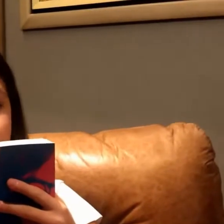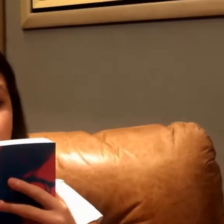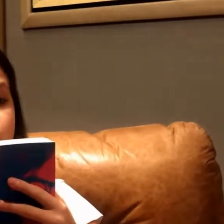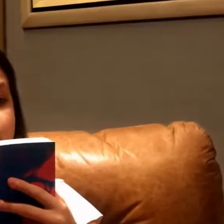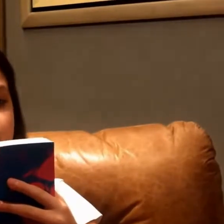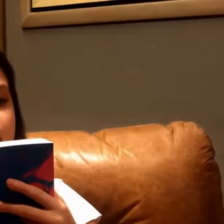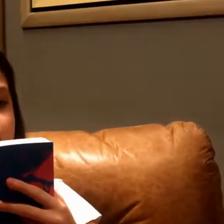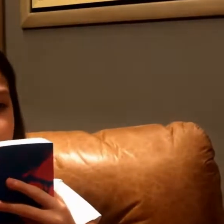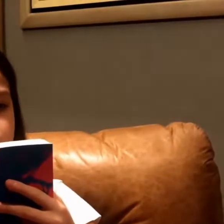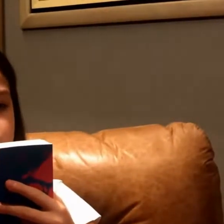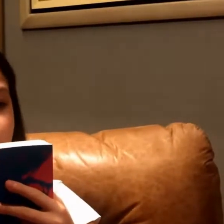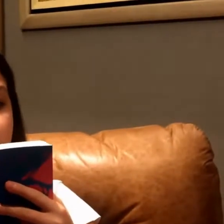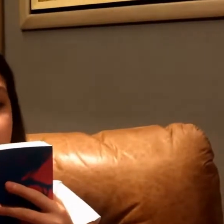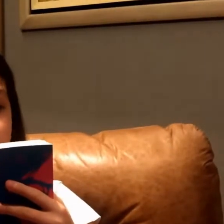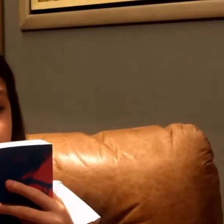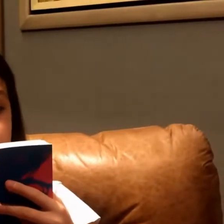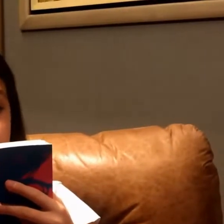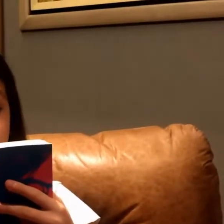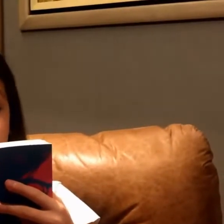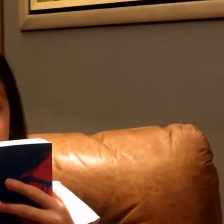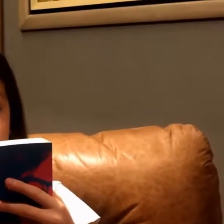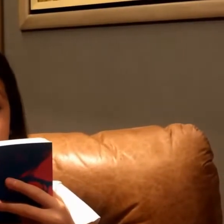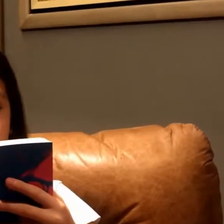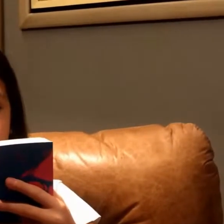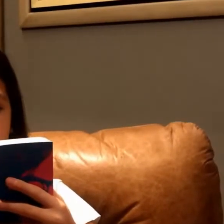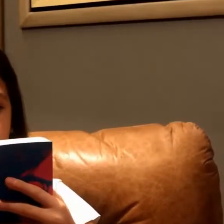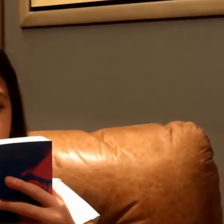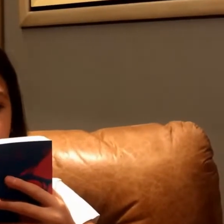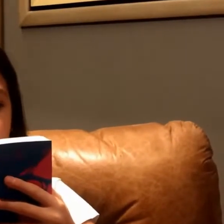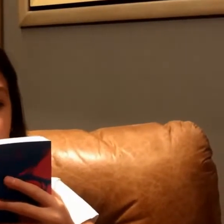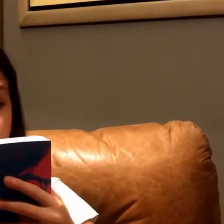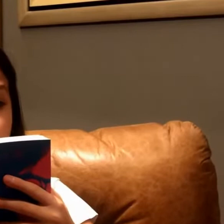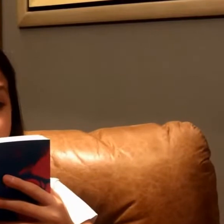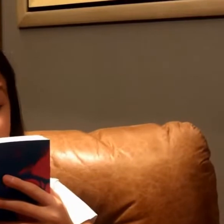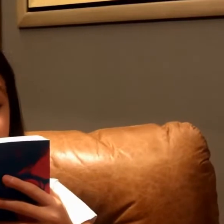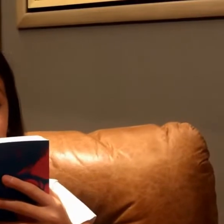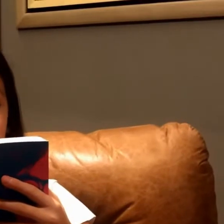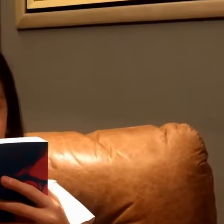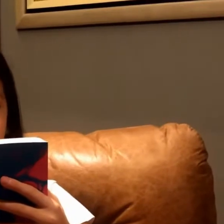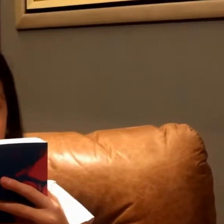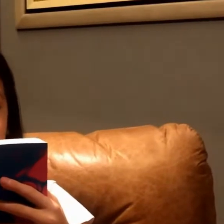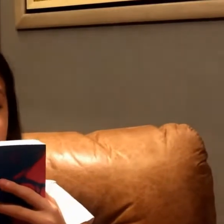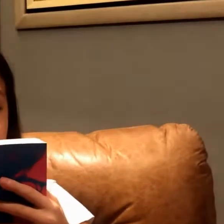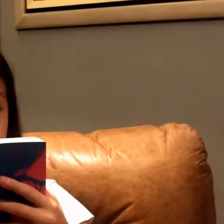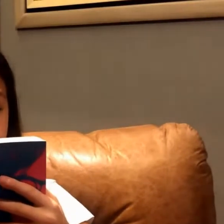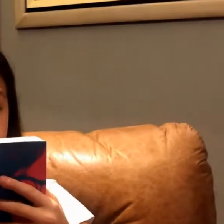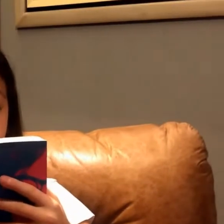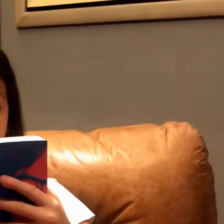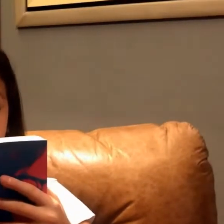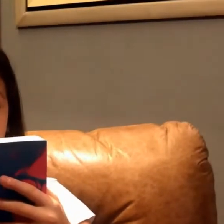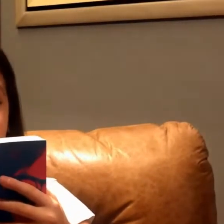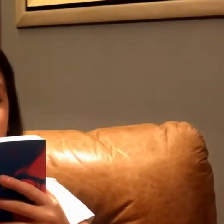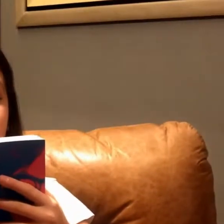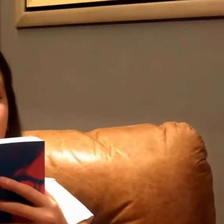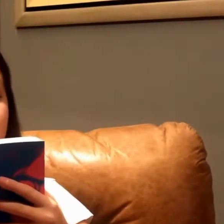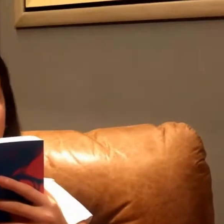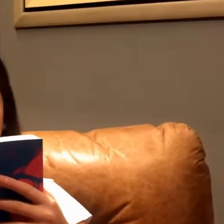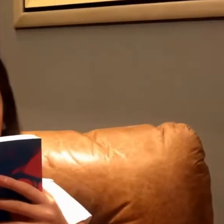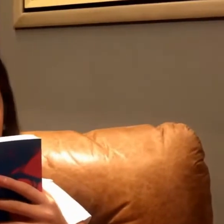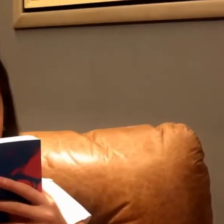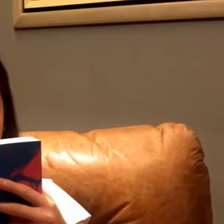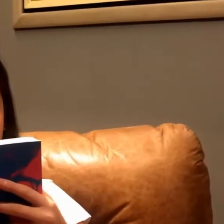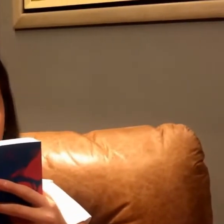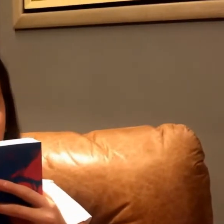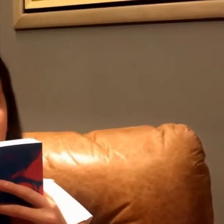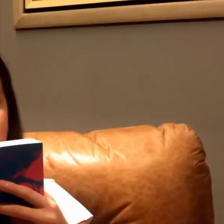Na superfície foram descobertos hoje, às 5:30 da tarde, peixes capazes de cantar. Capaz